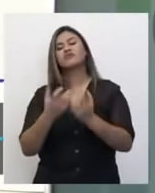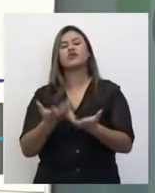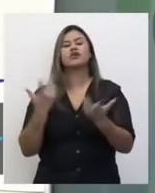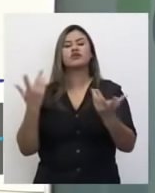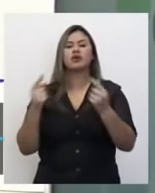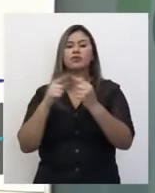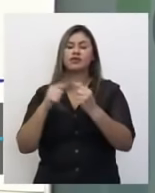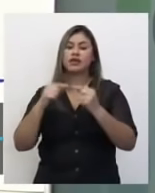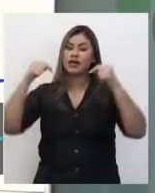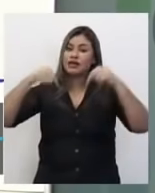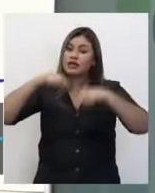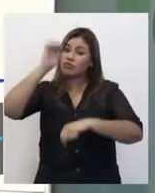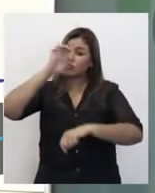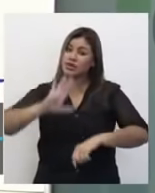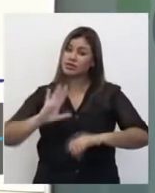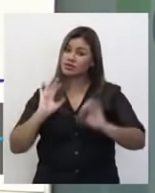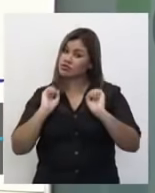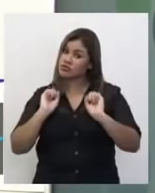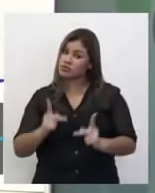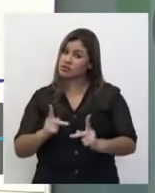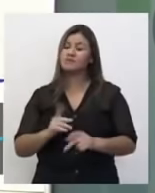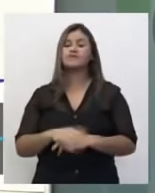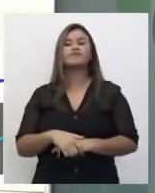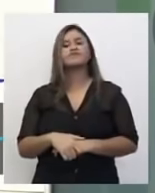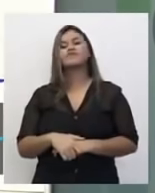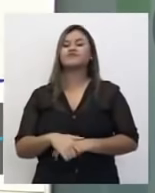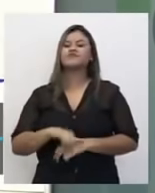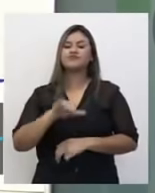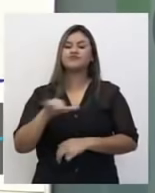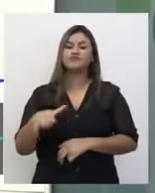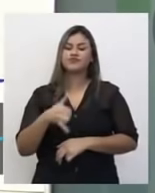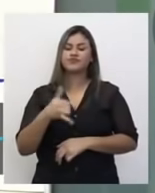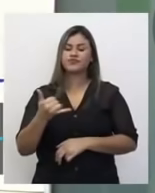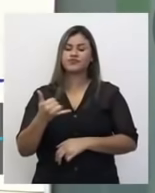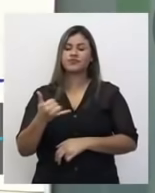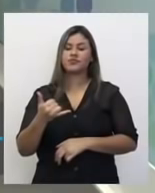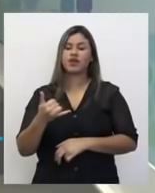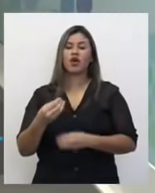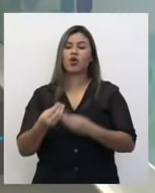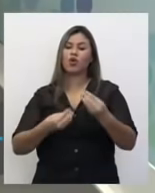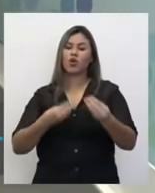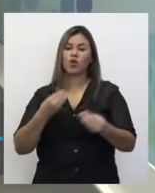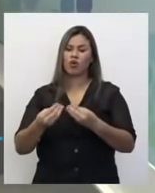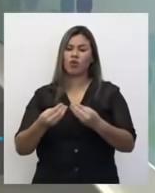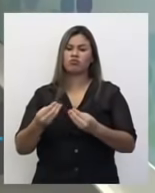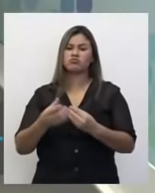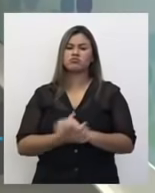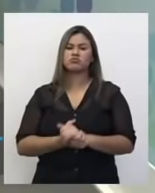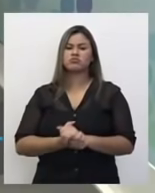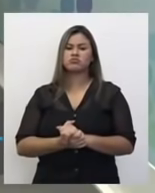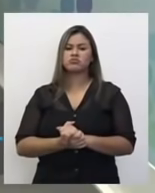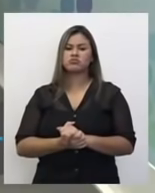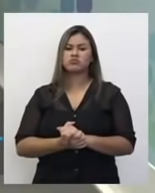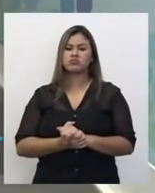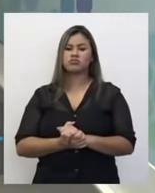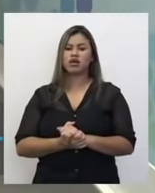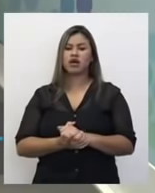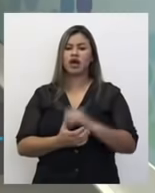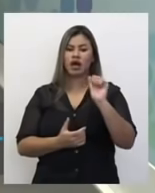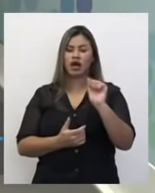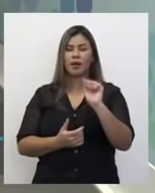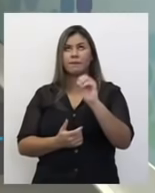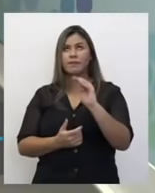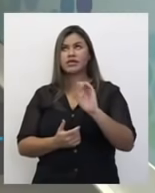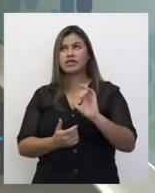alfabeto aqui, tá? Então a letra J, qual é a posição da letra J? É a décima. É a